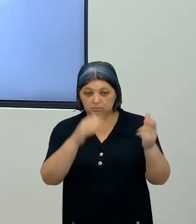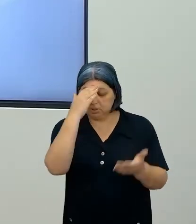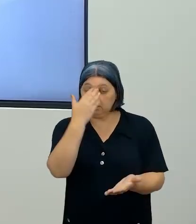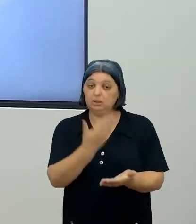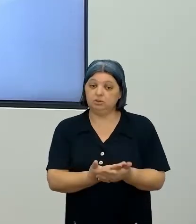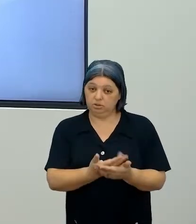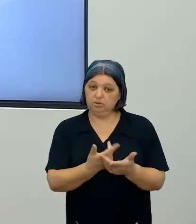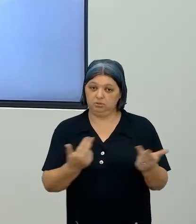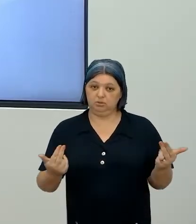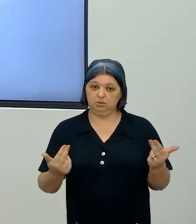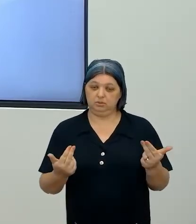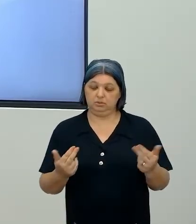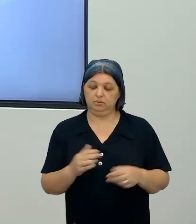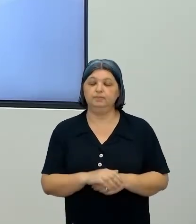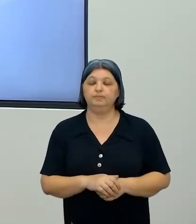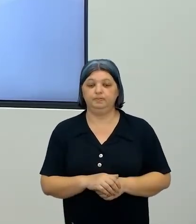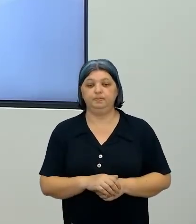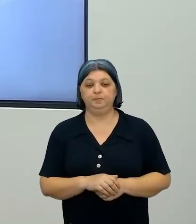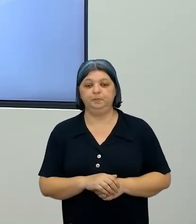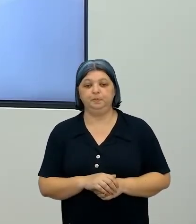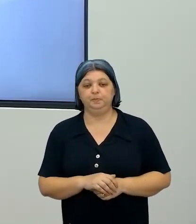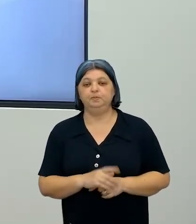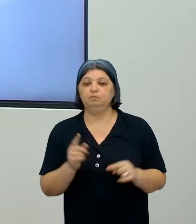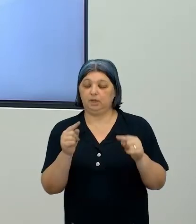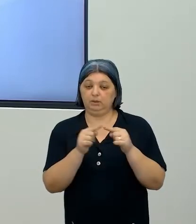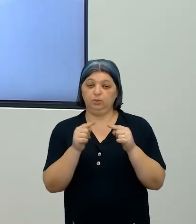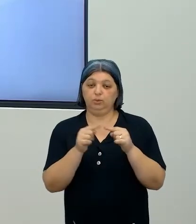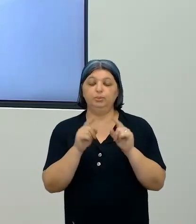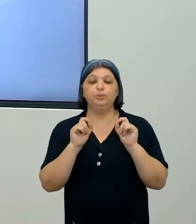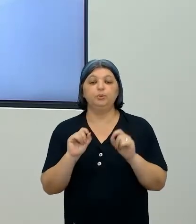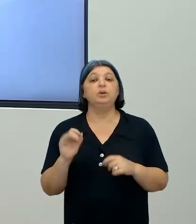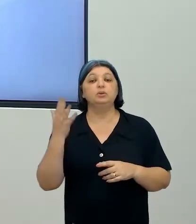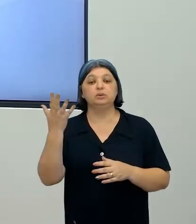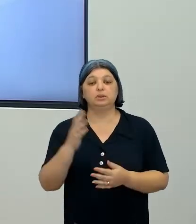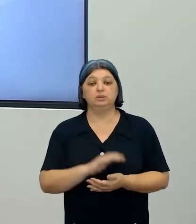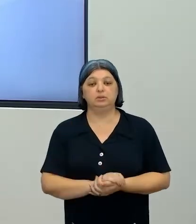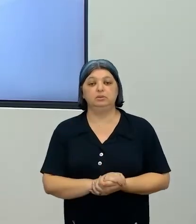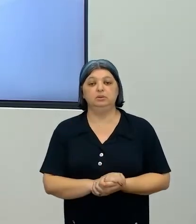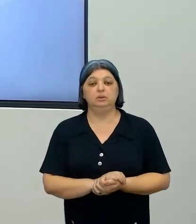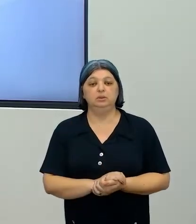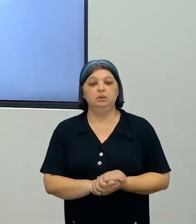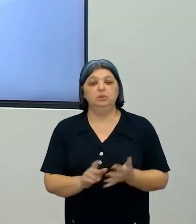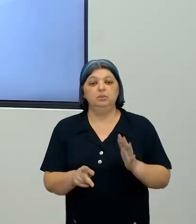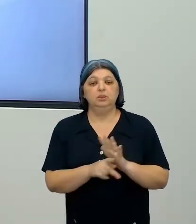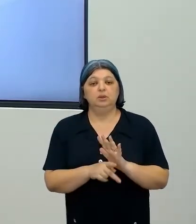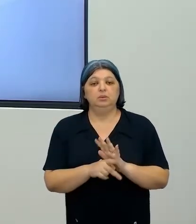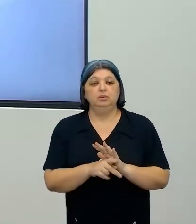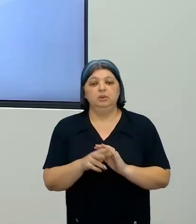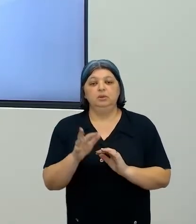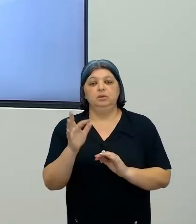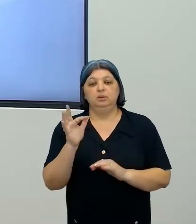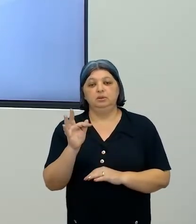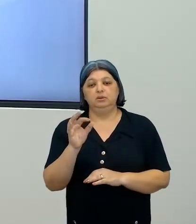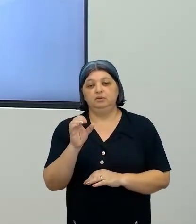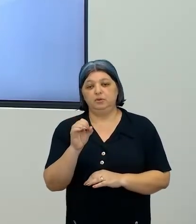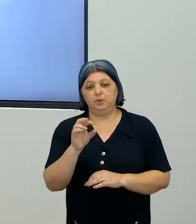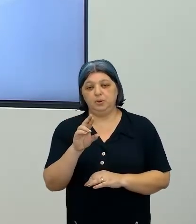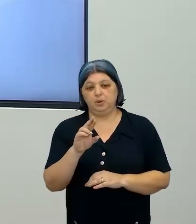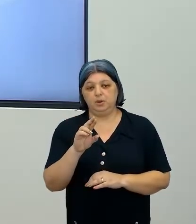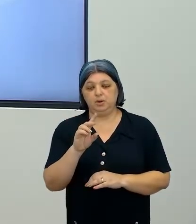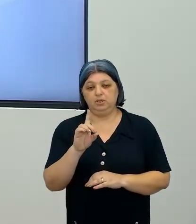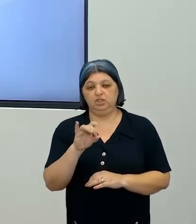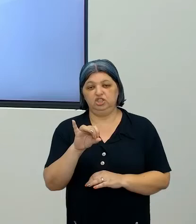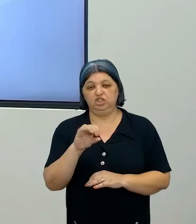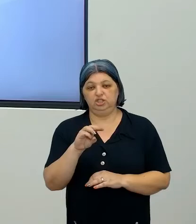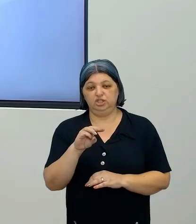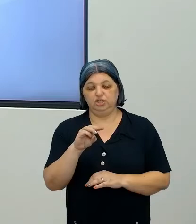estou falando, tá certo? É sobre isso. Então, o que acontece? No Fordismo, as pessoas não tinham essa ética, justamente,